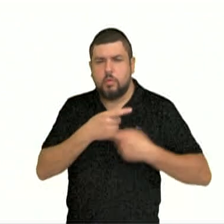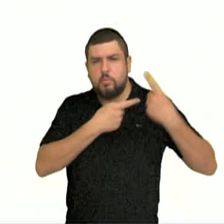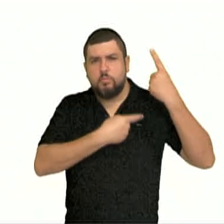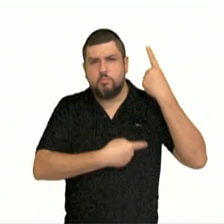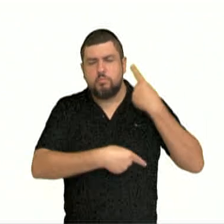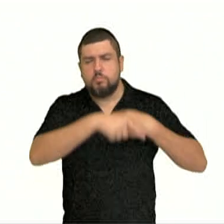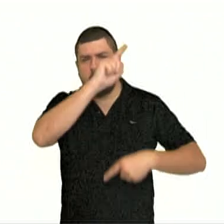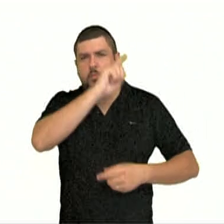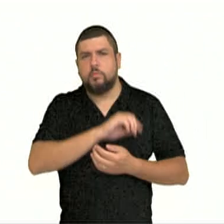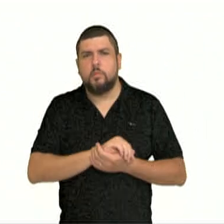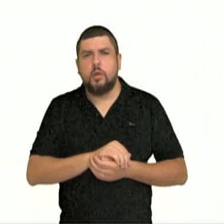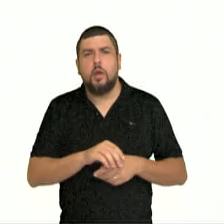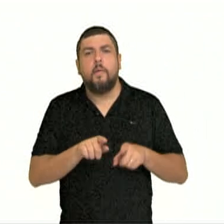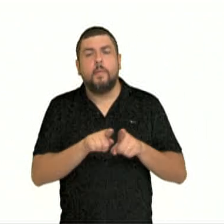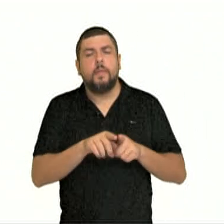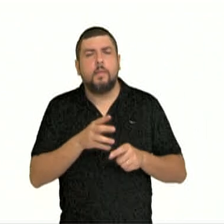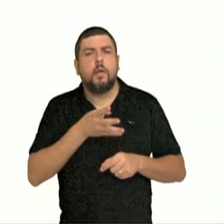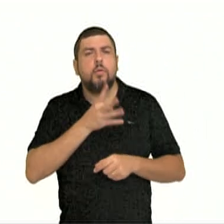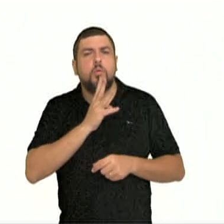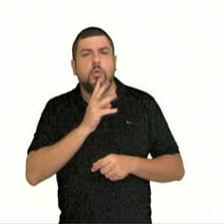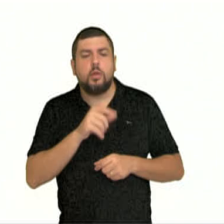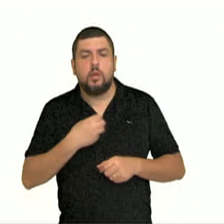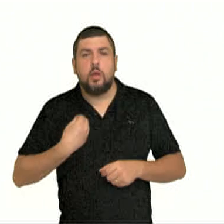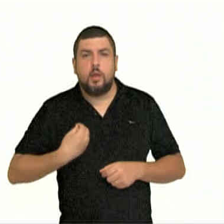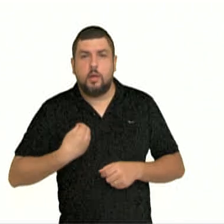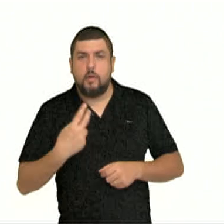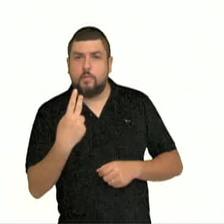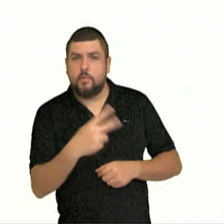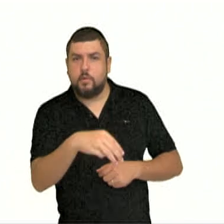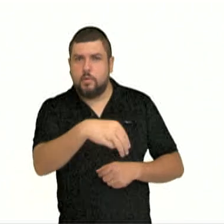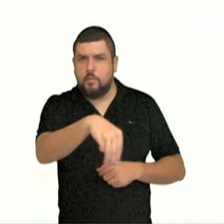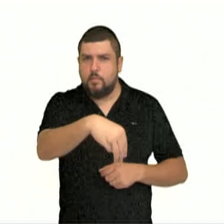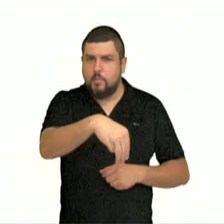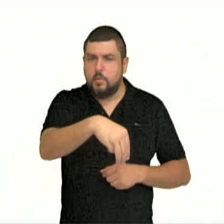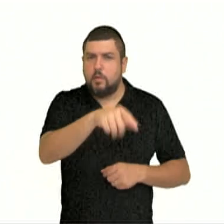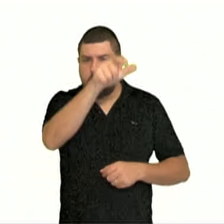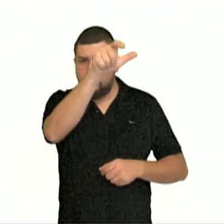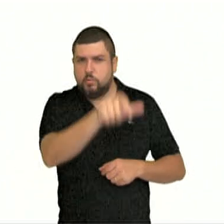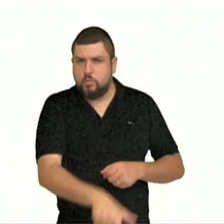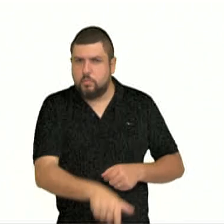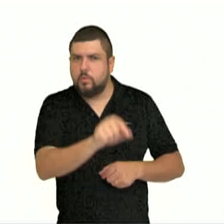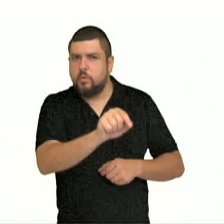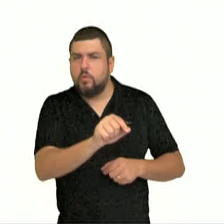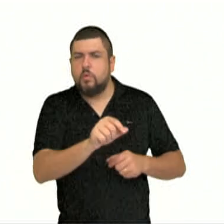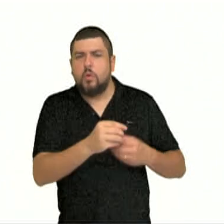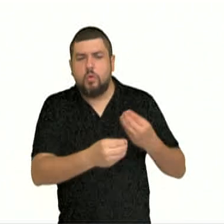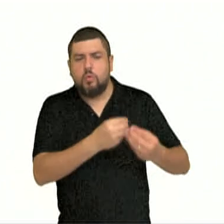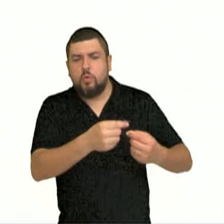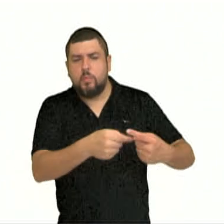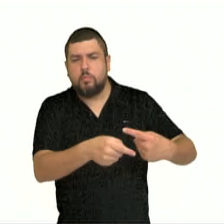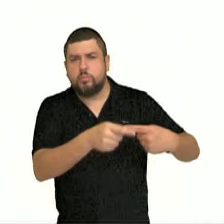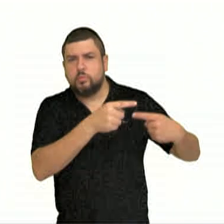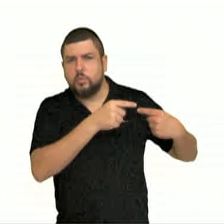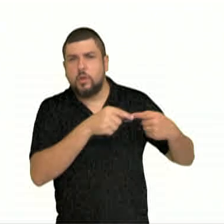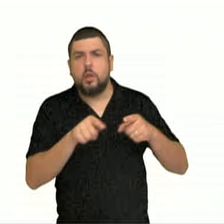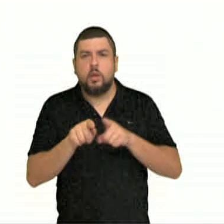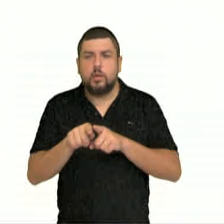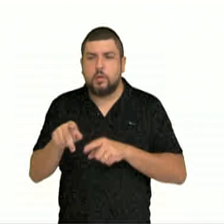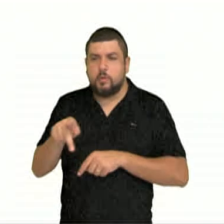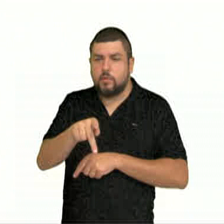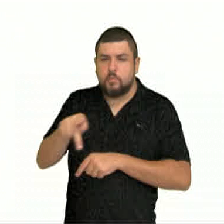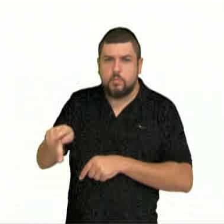Maruji e somos confrontados com a chocante realidade da luta pela liberdade da ex-colônia britânica.